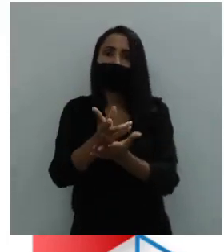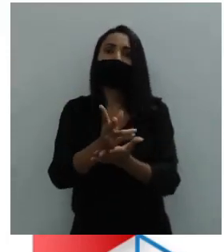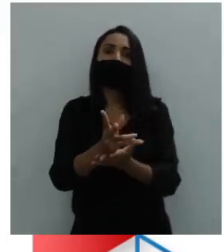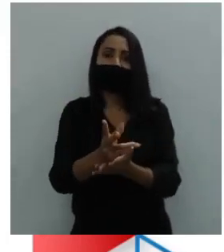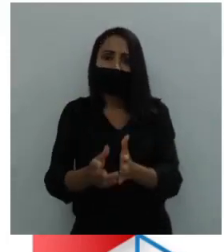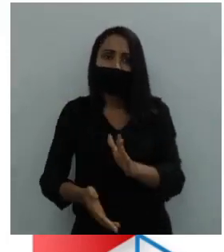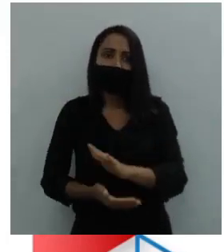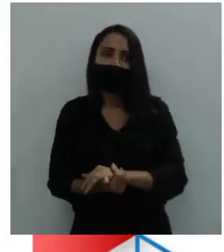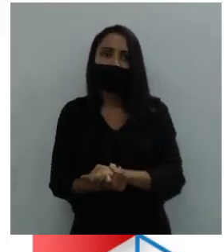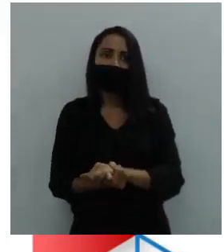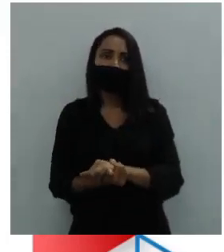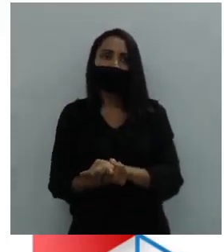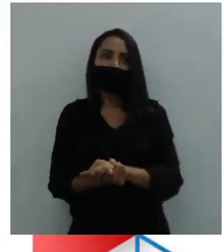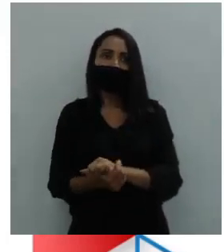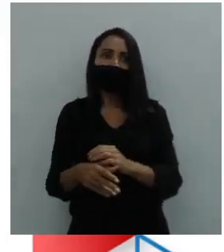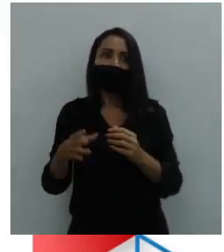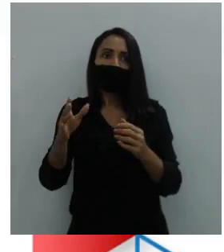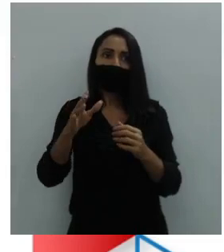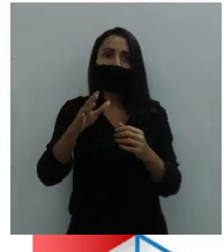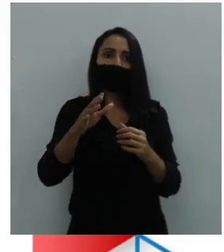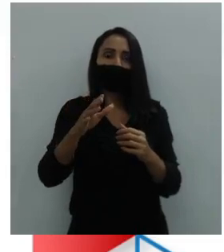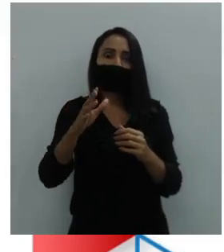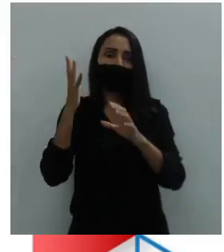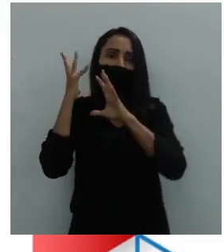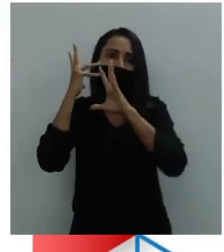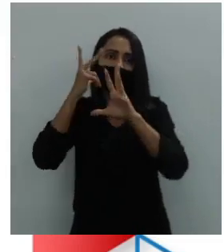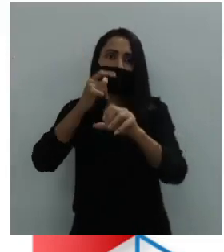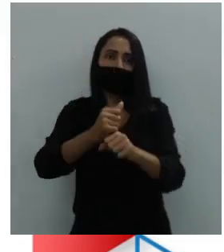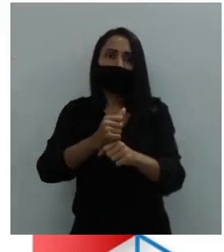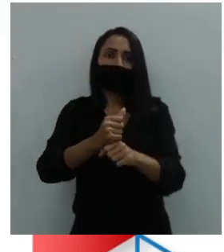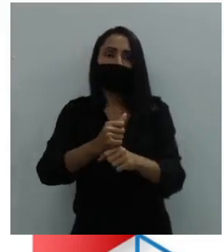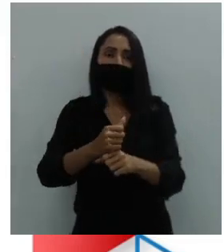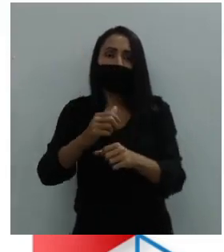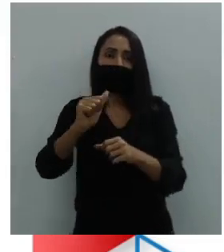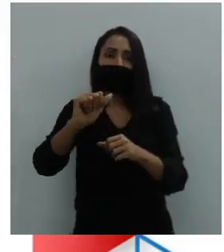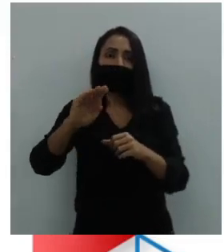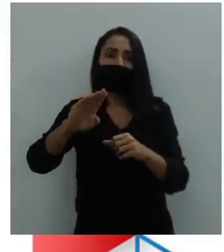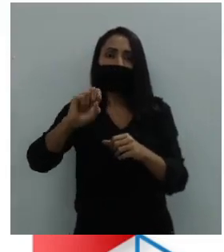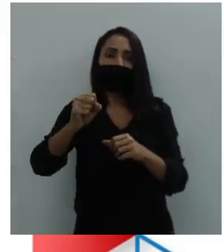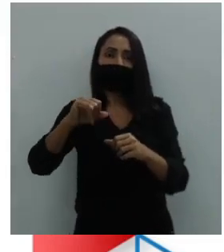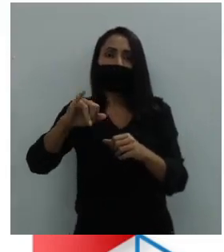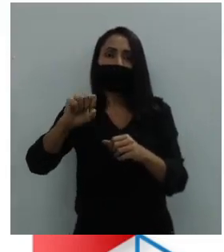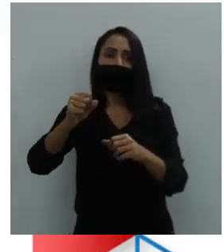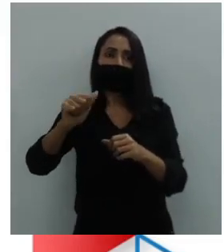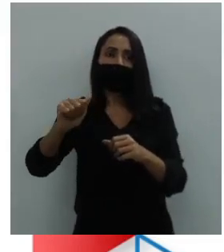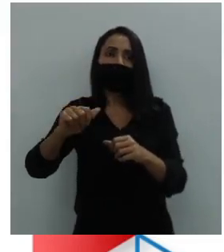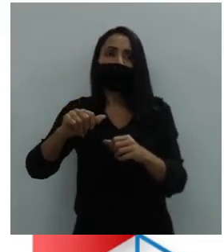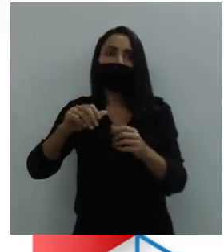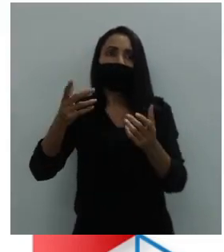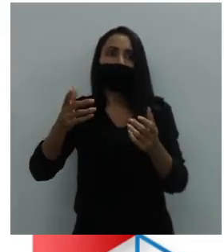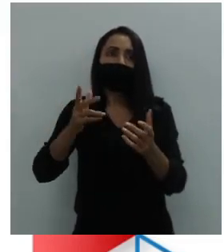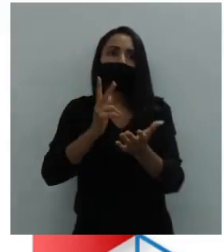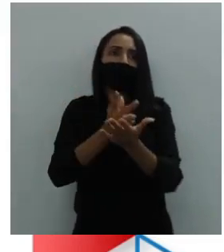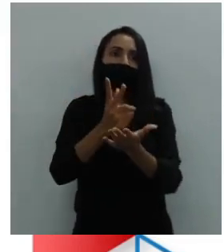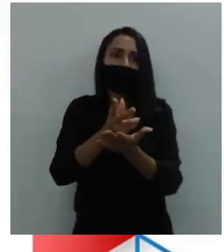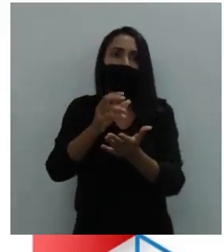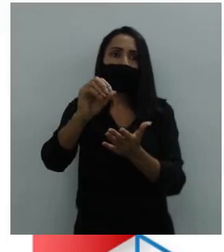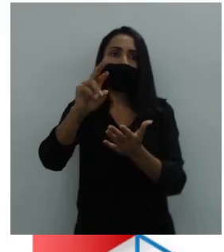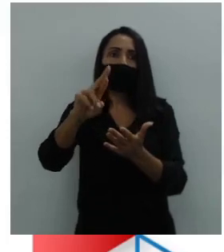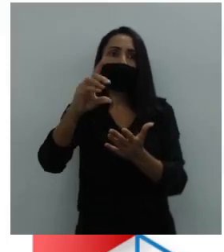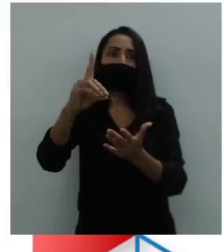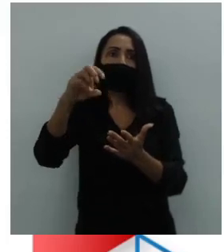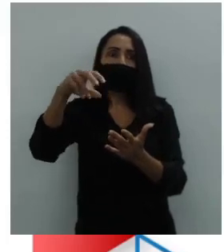aí comigo, ok? Solução. Revisando mais uma vez, abscissas ordenadas sempre, para você não